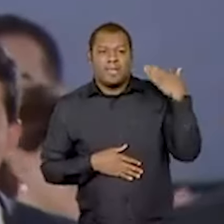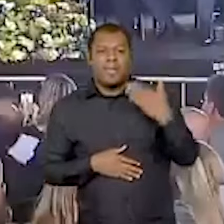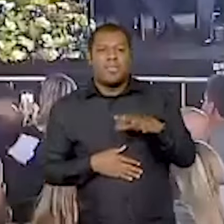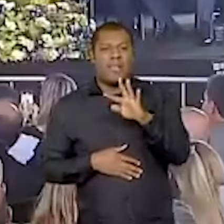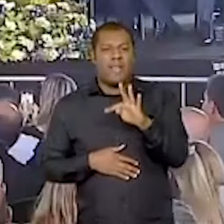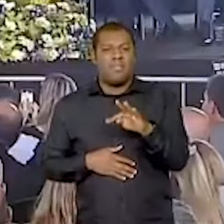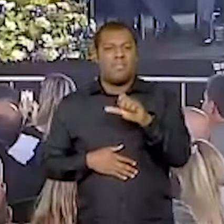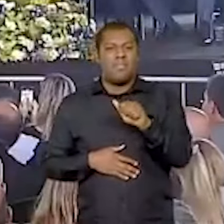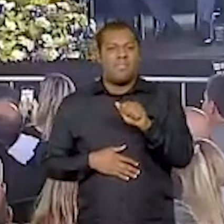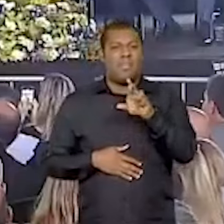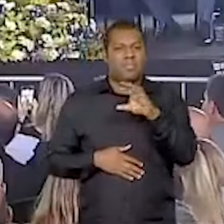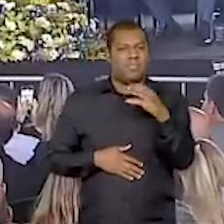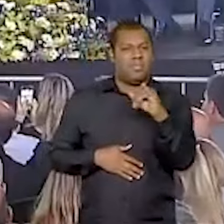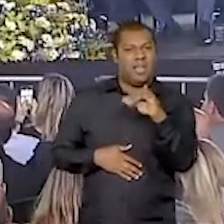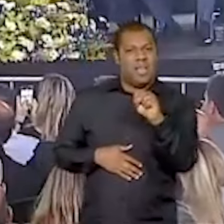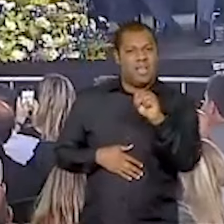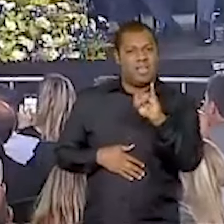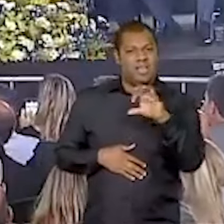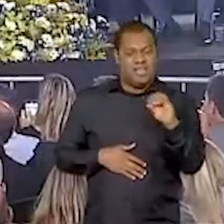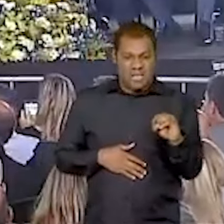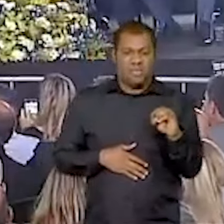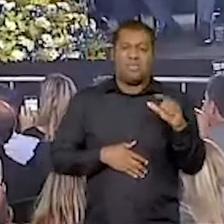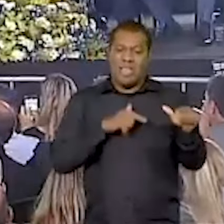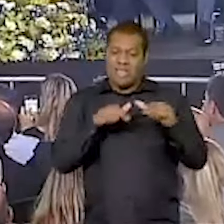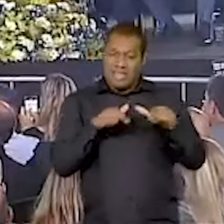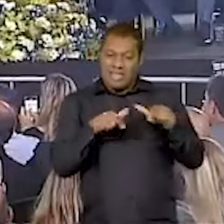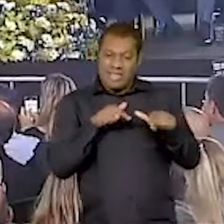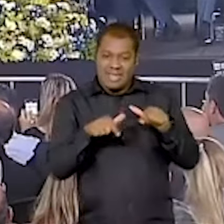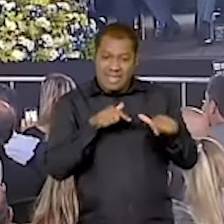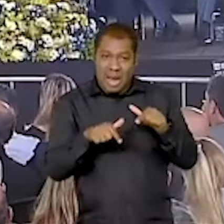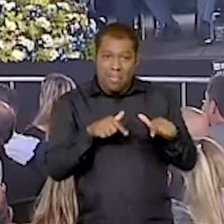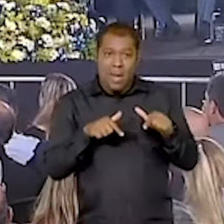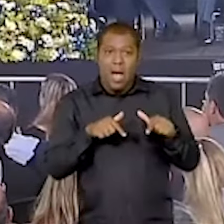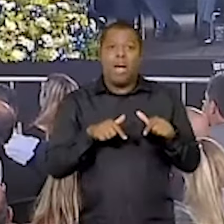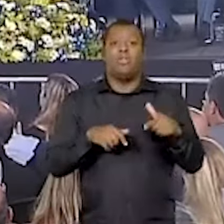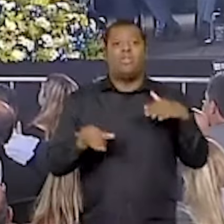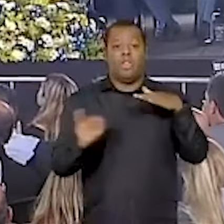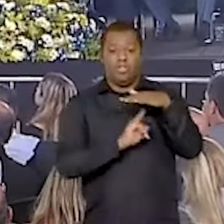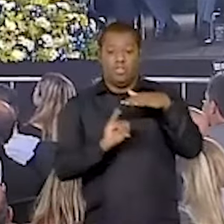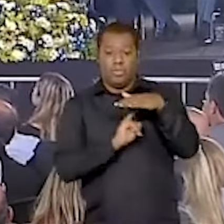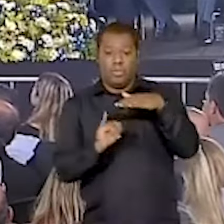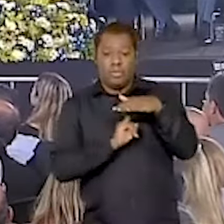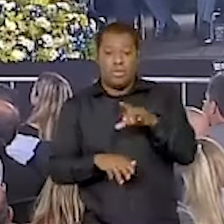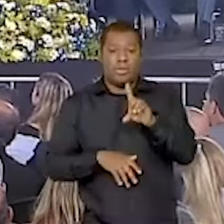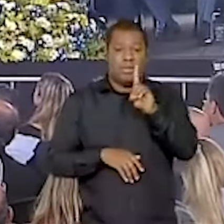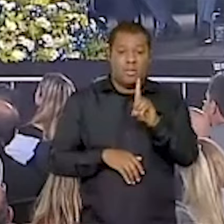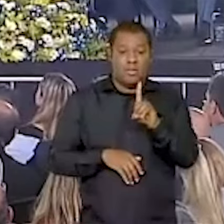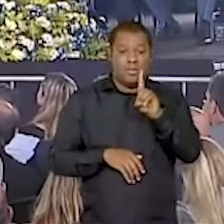trabalhou fazendo o gasoduto com a Lima Manaus, quando eu era presidente. Eu encontrei...